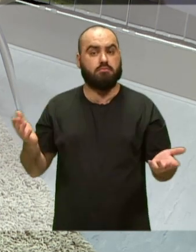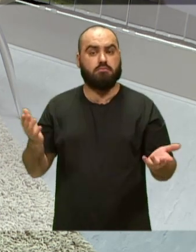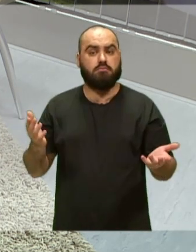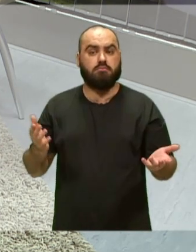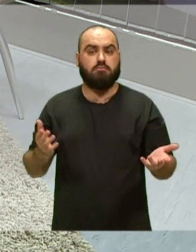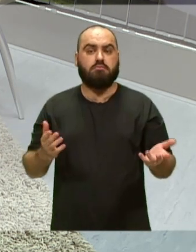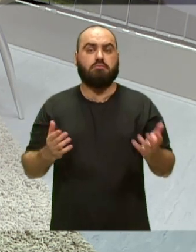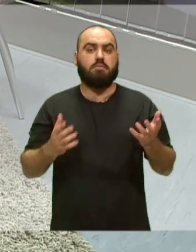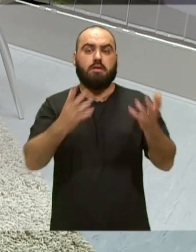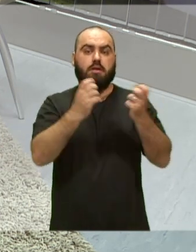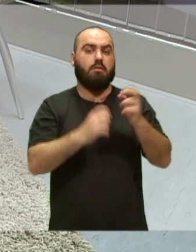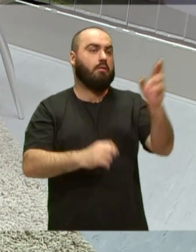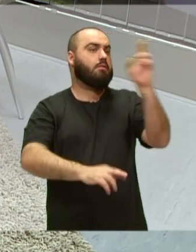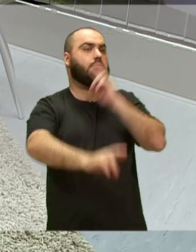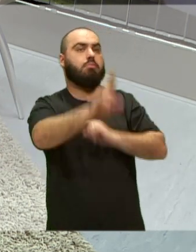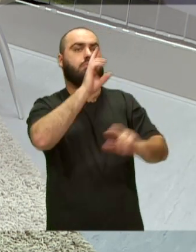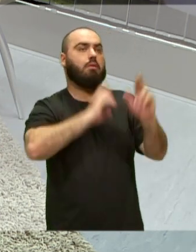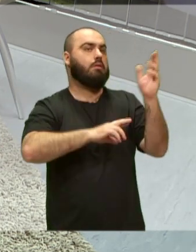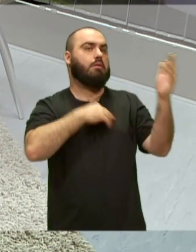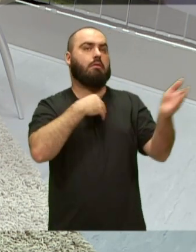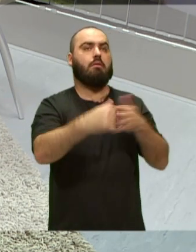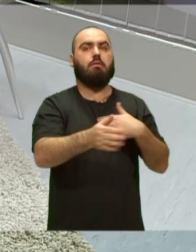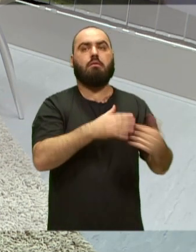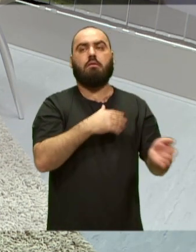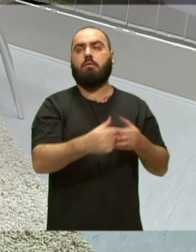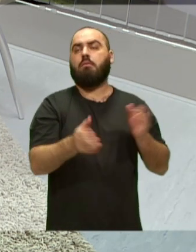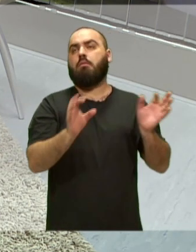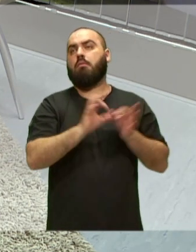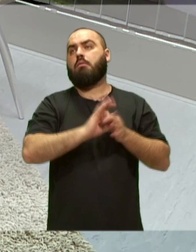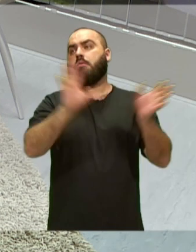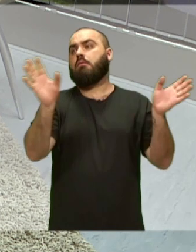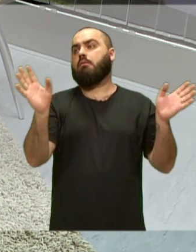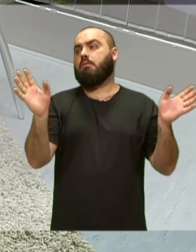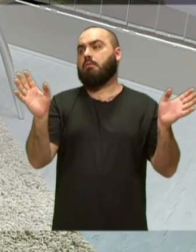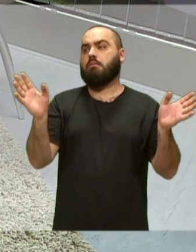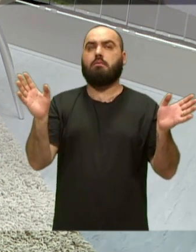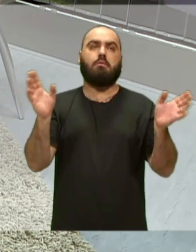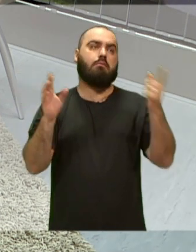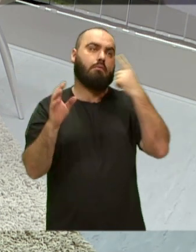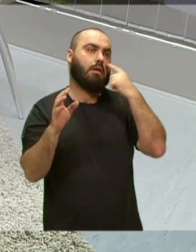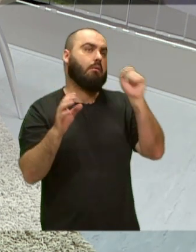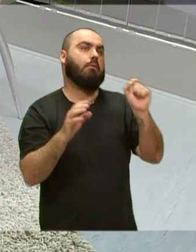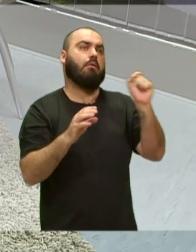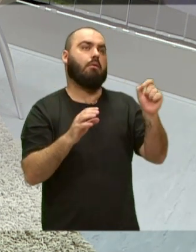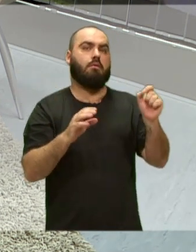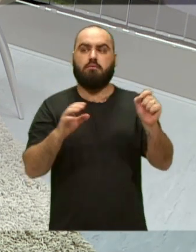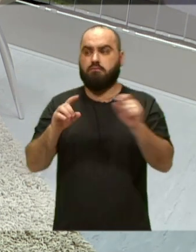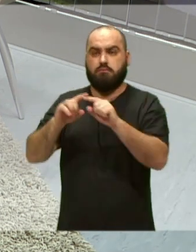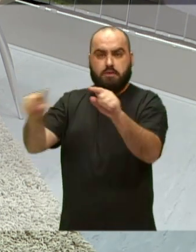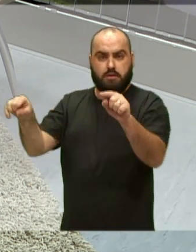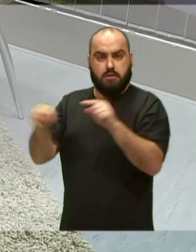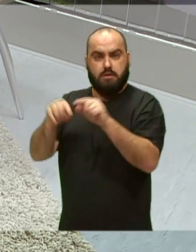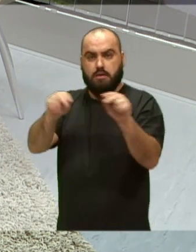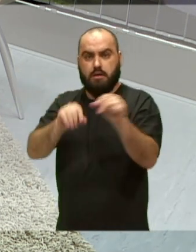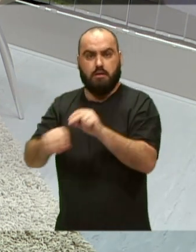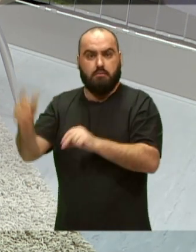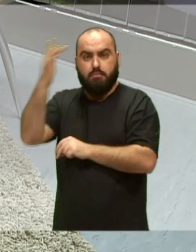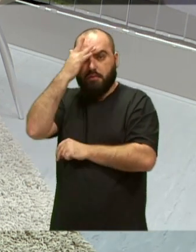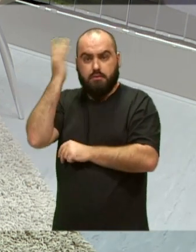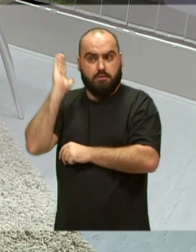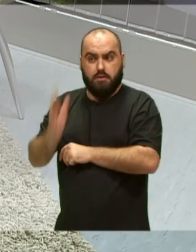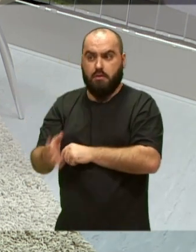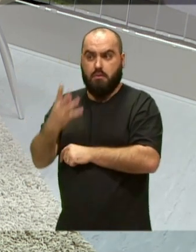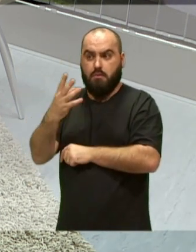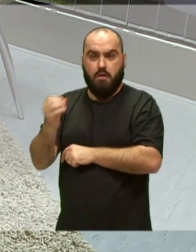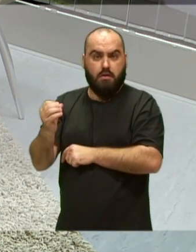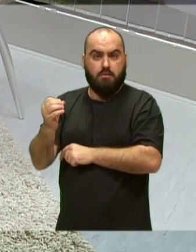a resposta de qualquer tipo de de de de de compensação em cima de terreno de pessoas que estão ali 40 50 anos